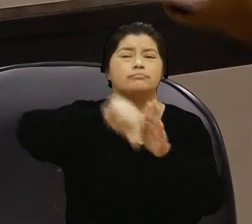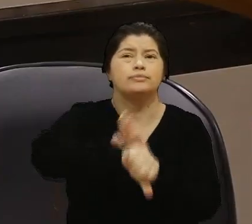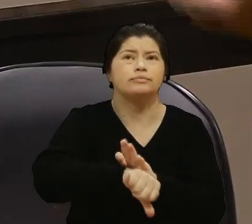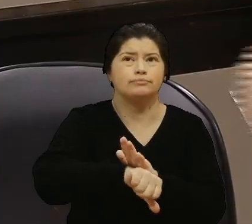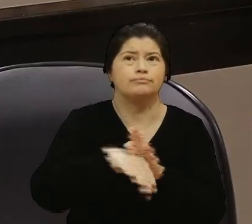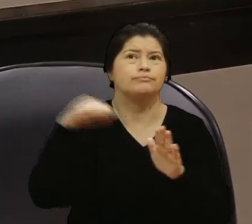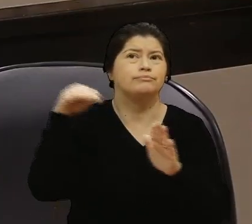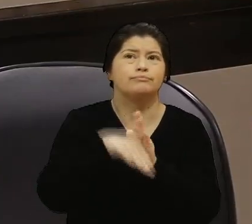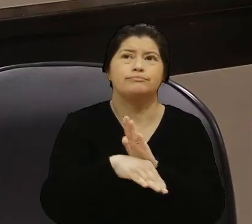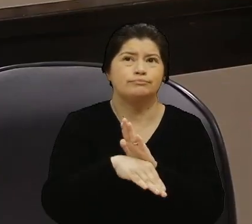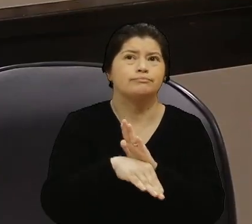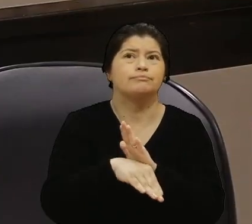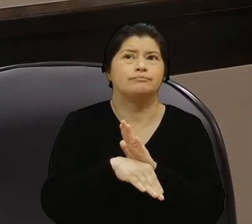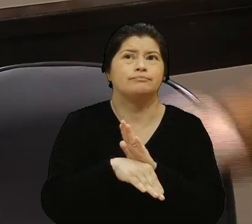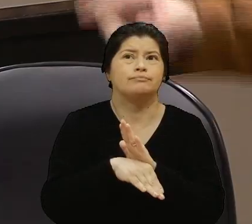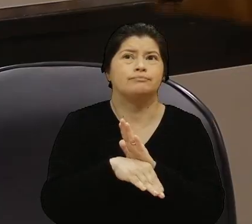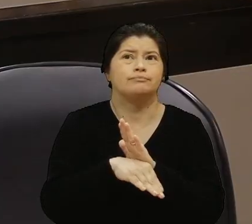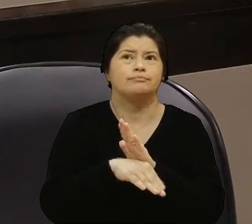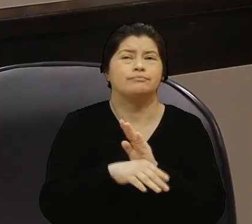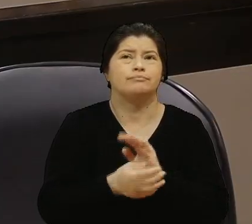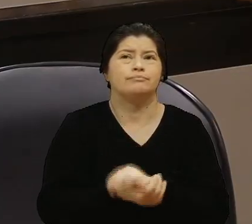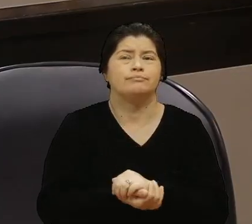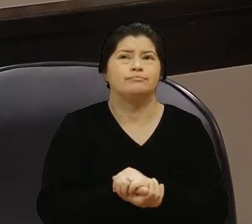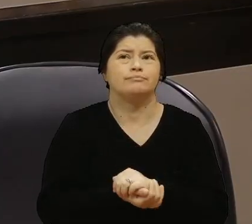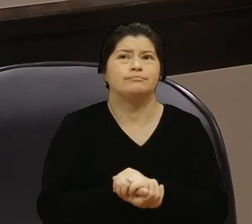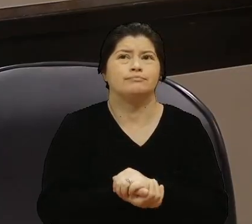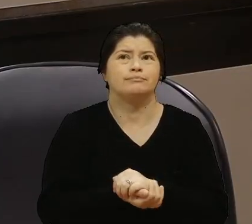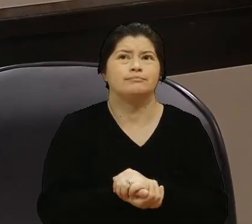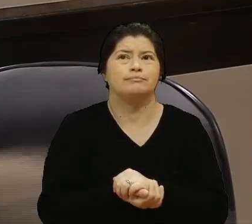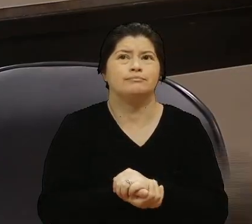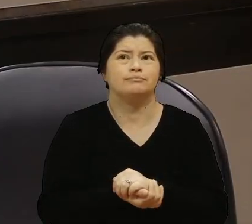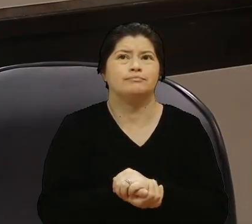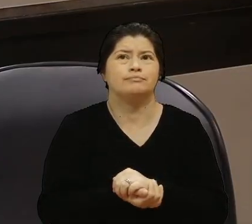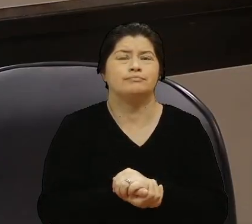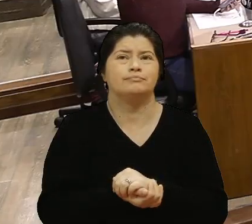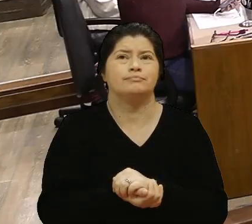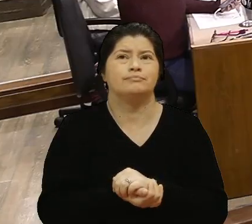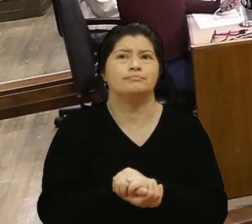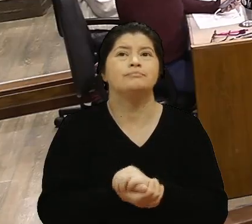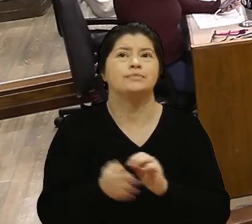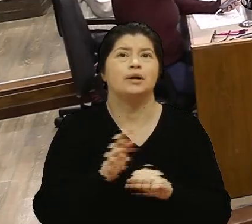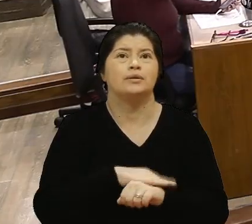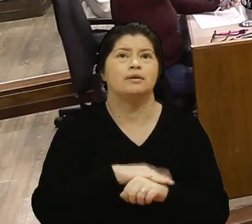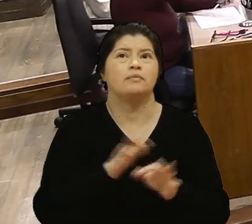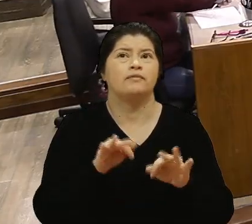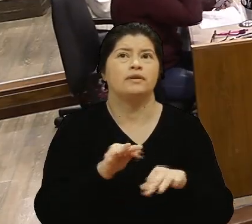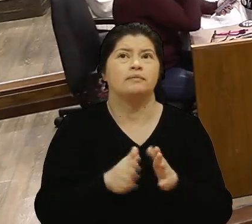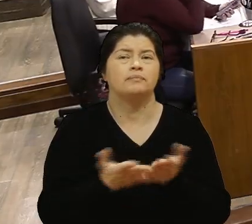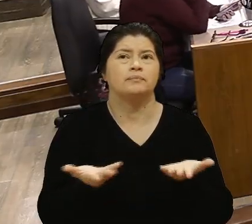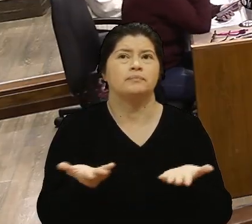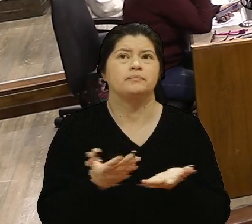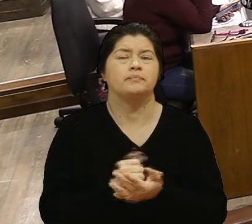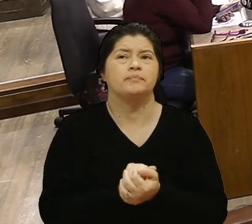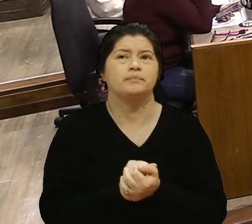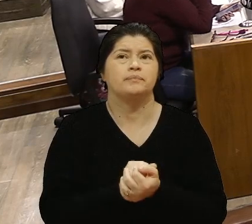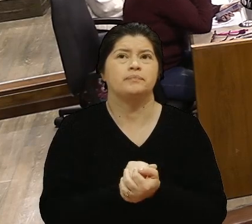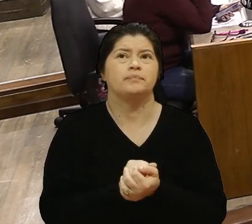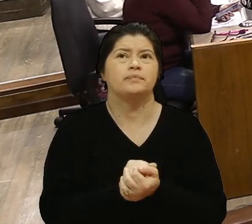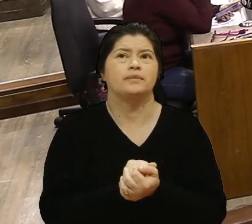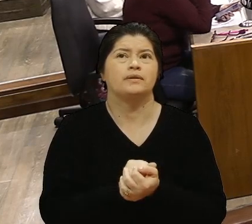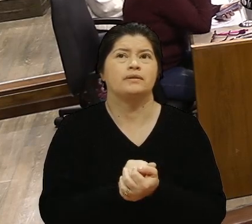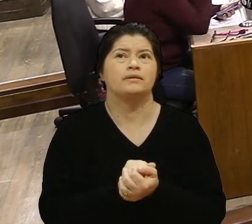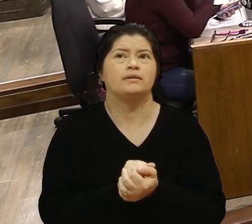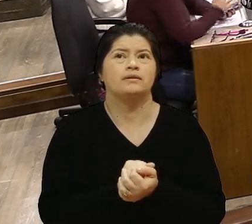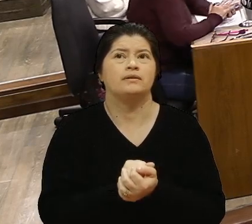E cada vez mais, vereador capitão. Ô, vereador capitão, aqui, garante meu tempo aqui. Por favor. E aqui, vereador capitão, dizer que